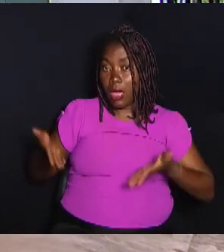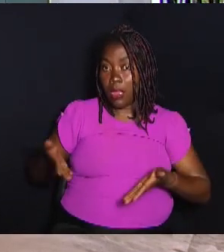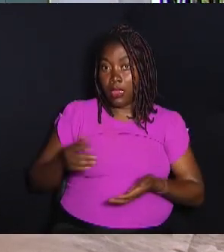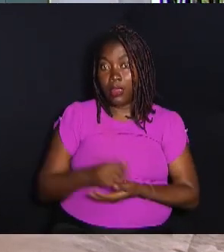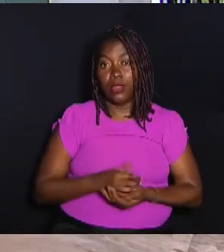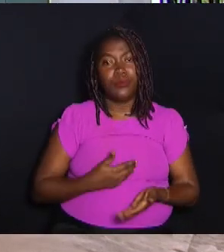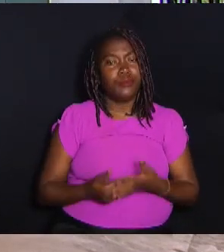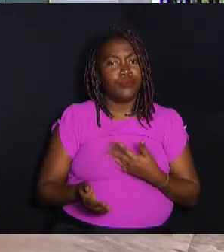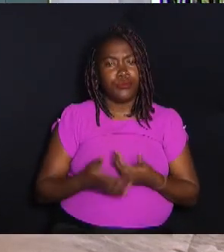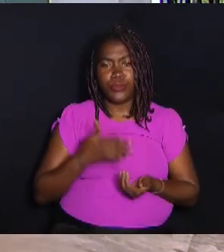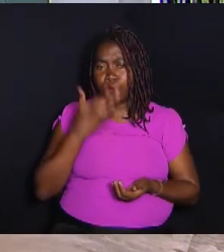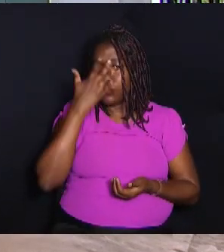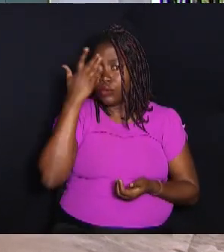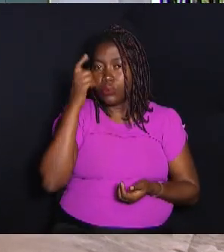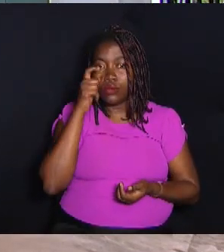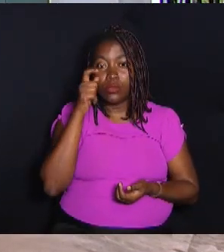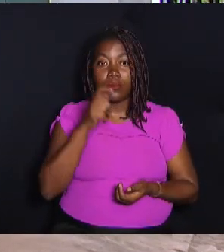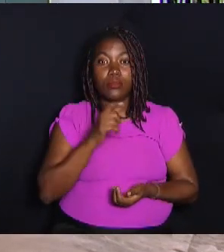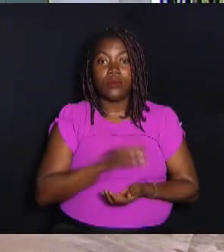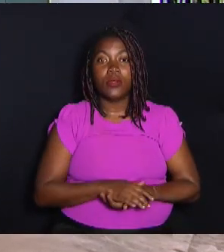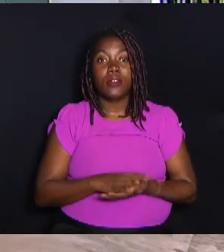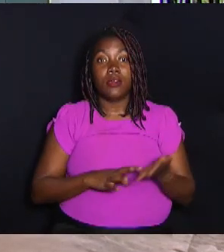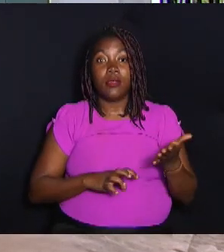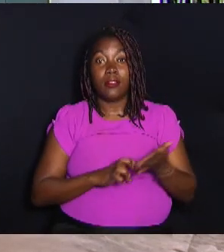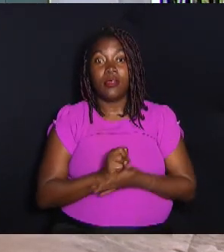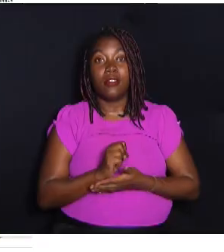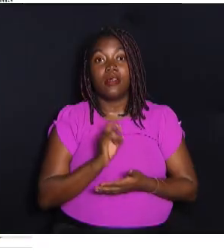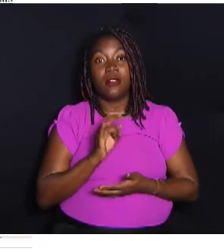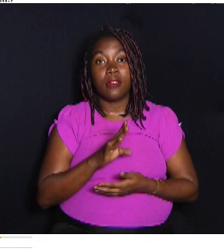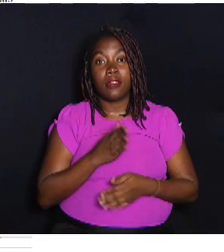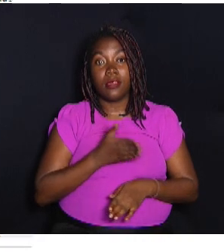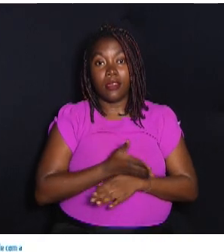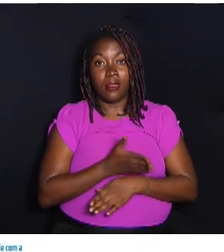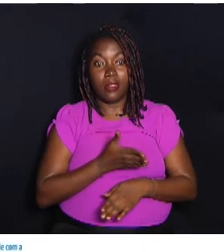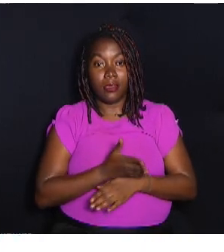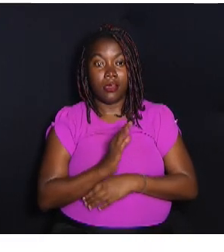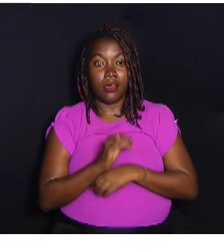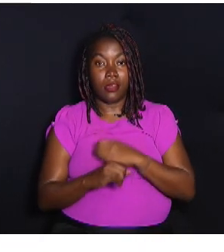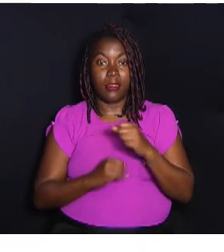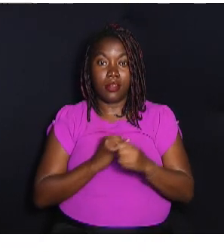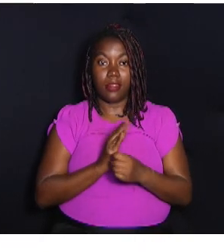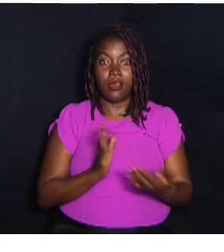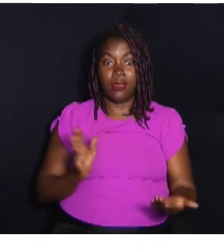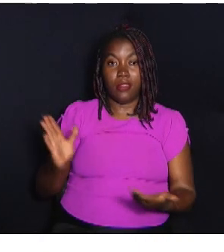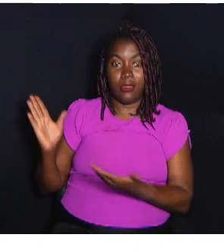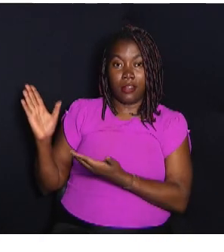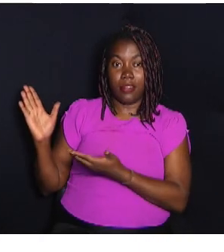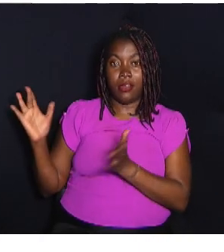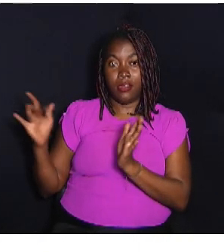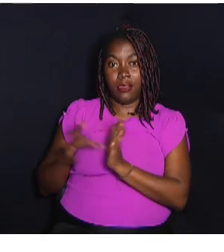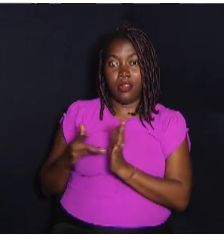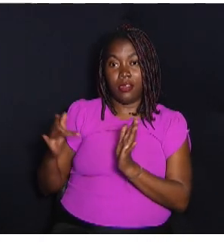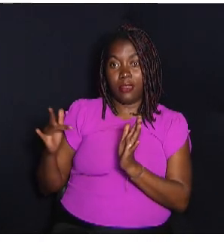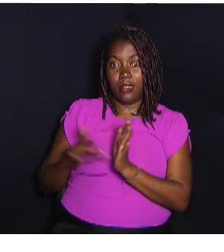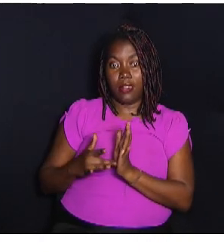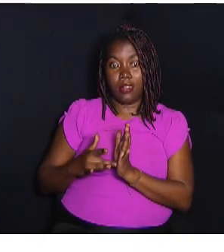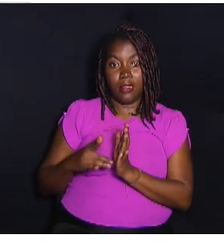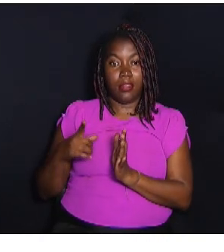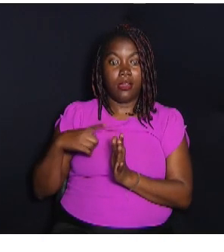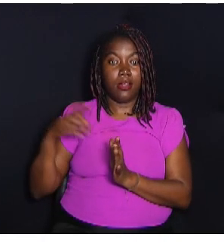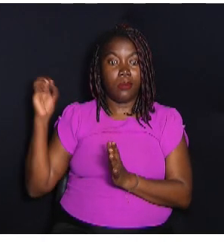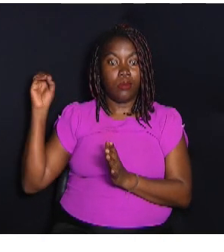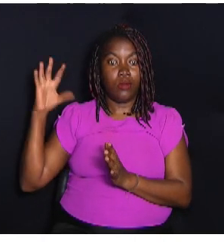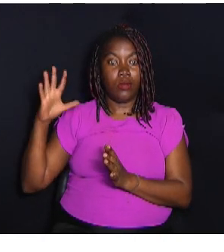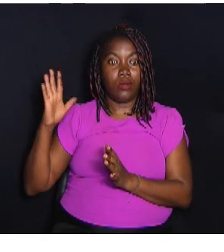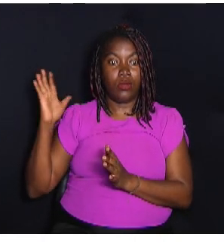da casa, para qualquer pessoa interessada no tema. Para se inscrever, basta entrar neste link no site da Câmara Municipal